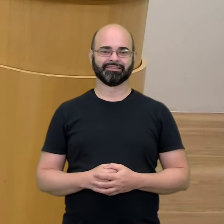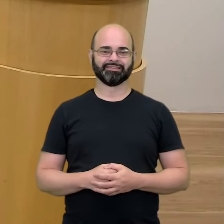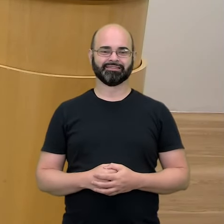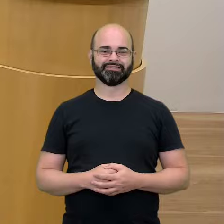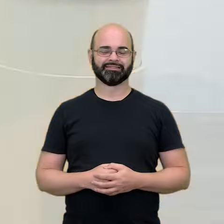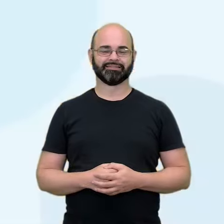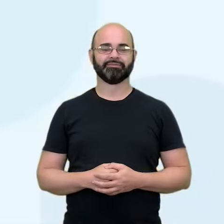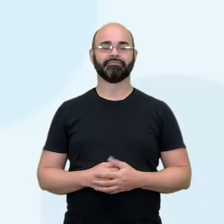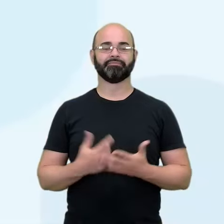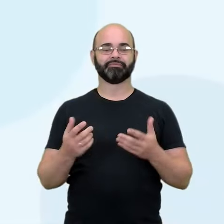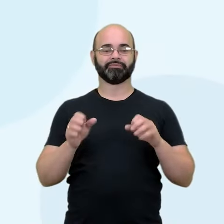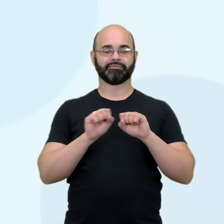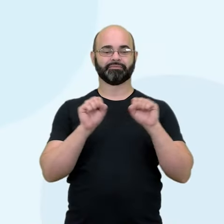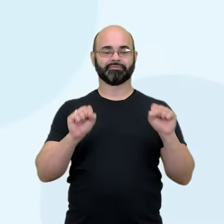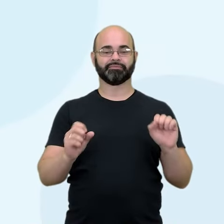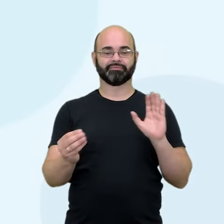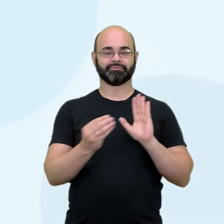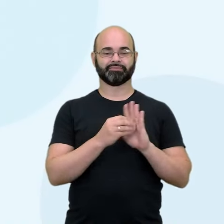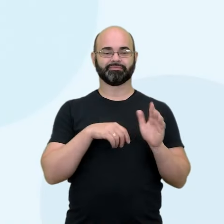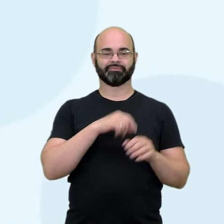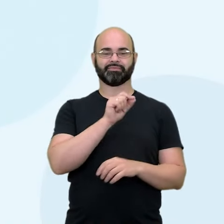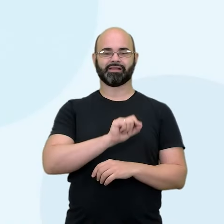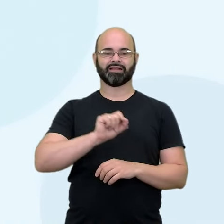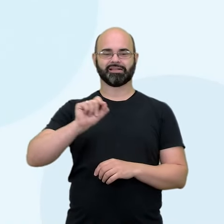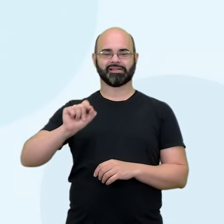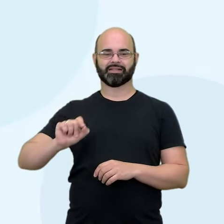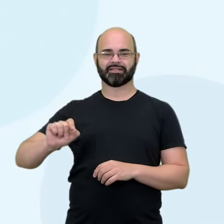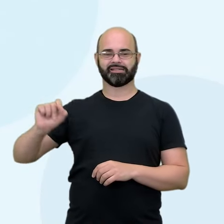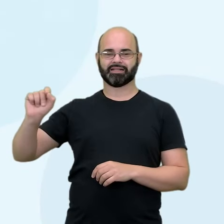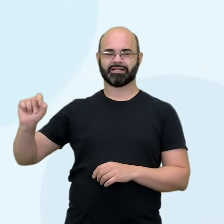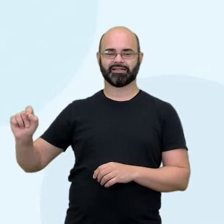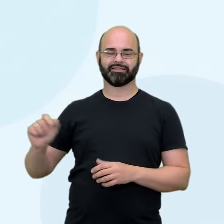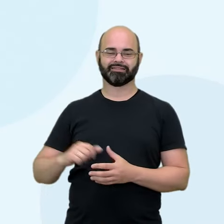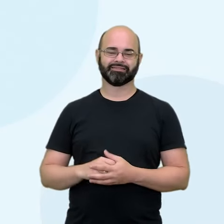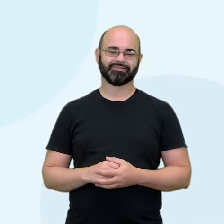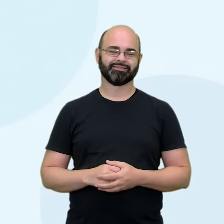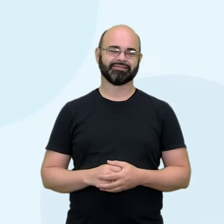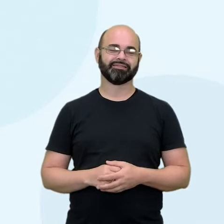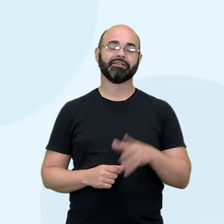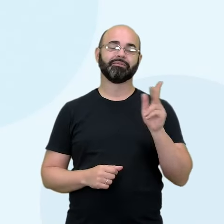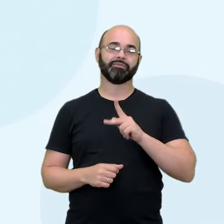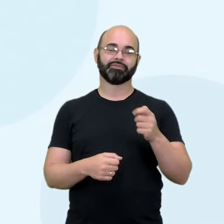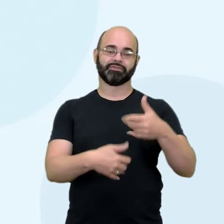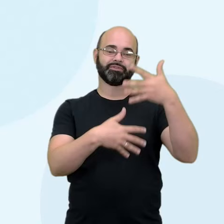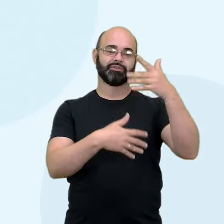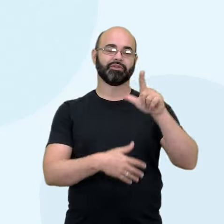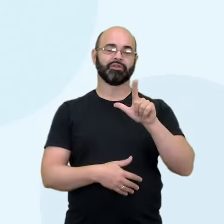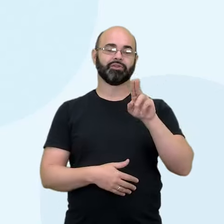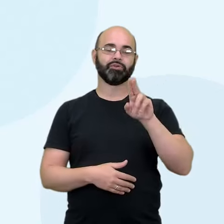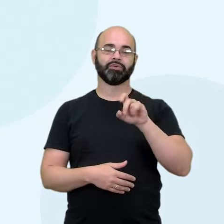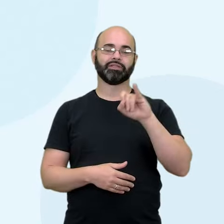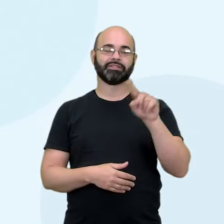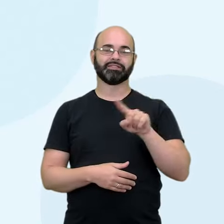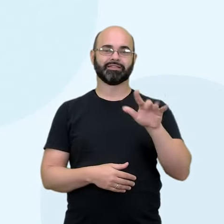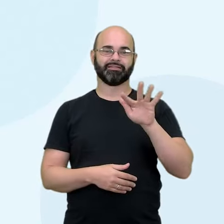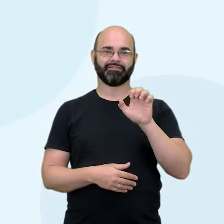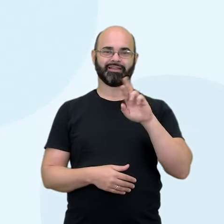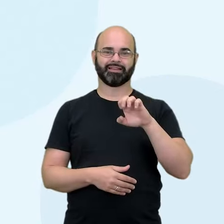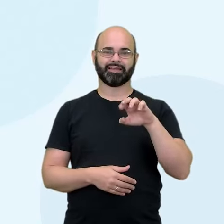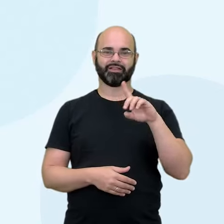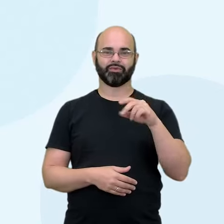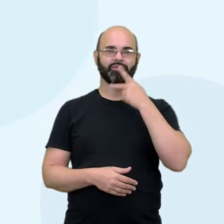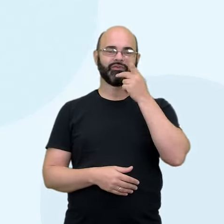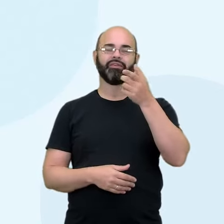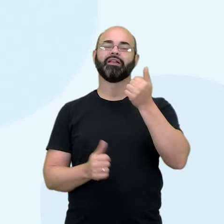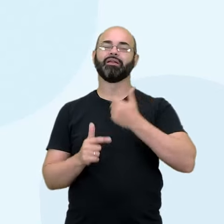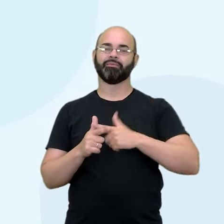a sistematização. Olha, linha reta, agora eu estou olhando para minha linha reta. O professor Luiz Fernando está falando que o seu problema é coordenação motora fina. Eu tenho